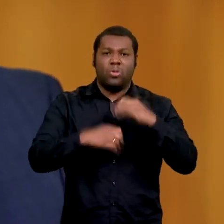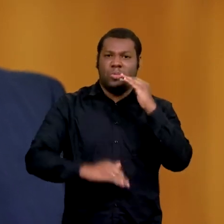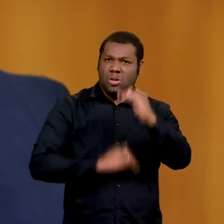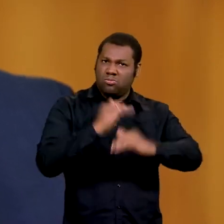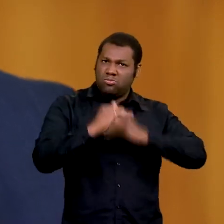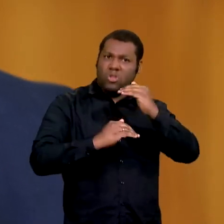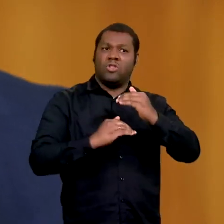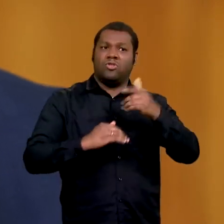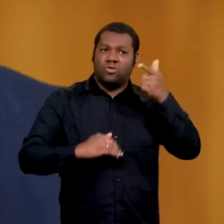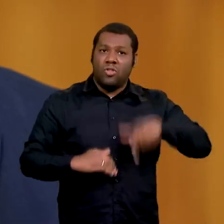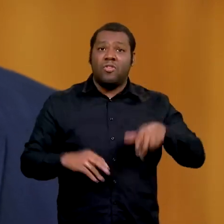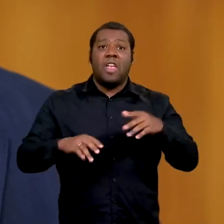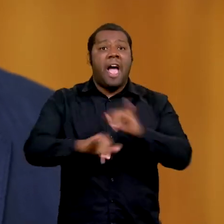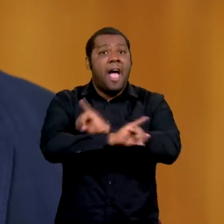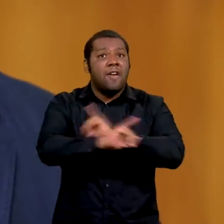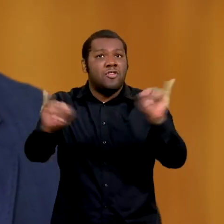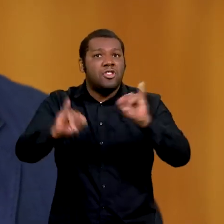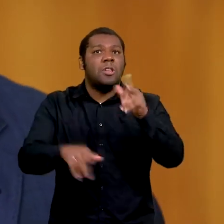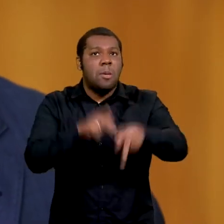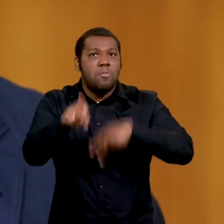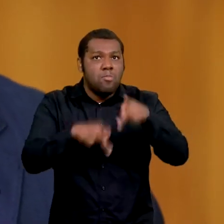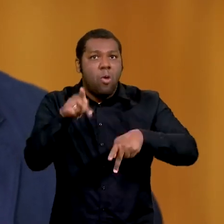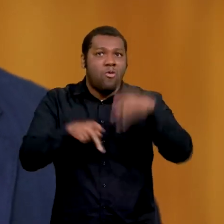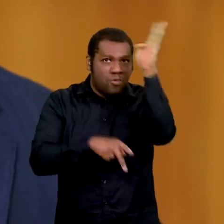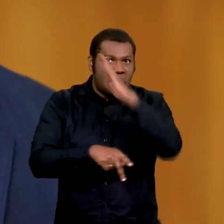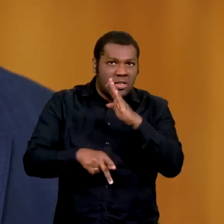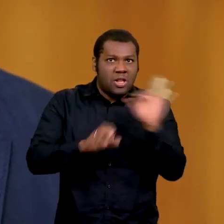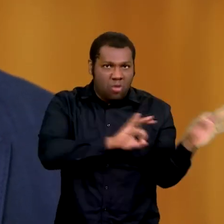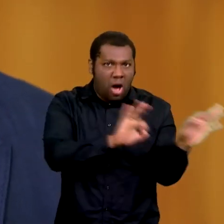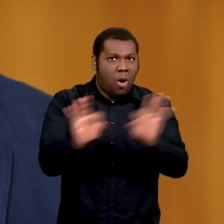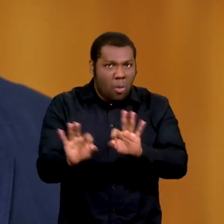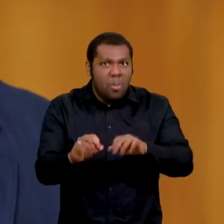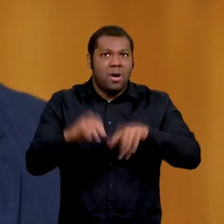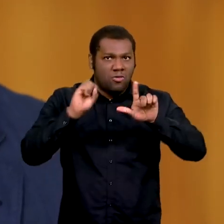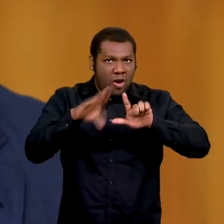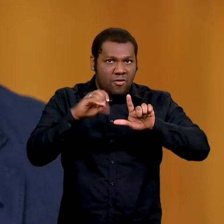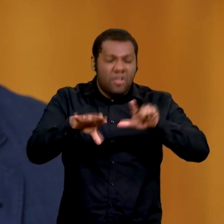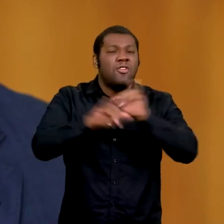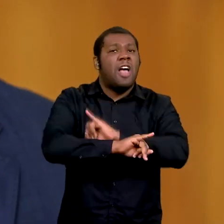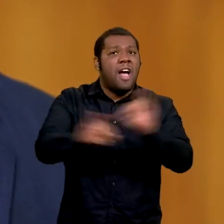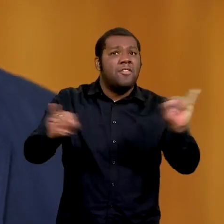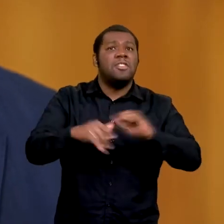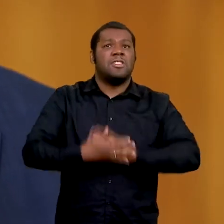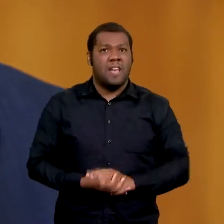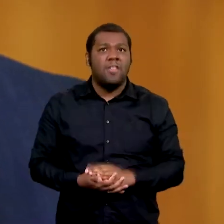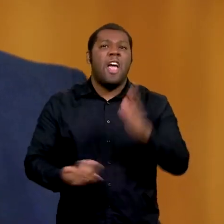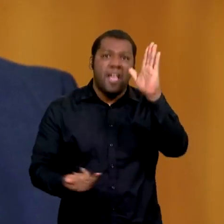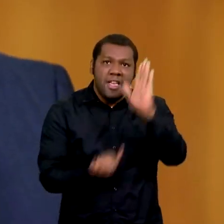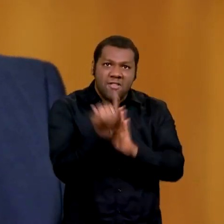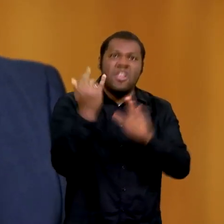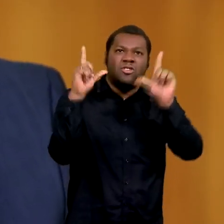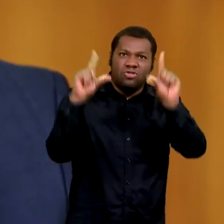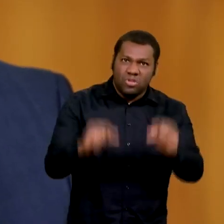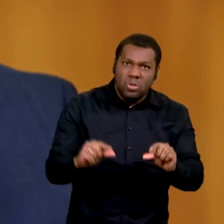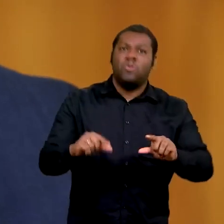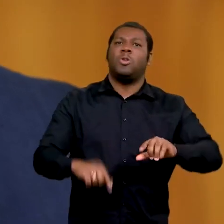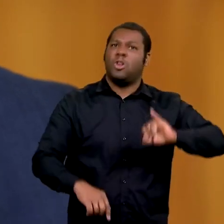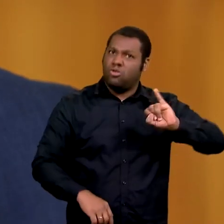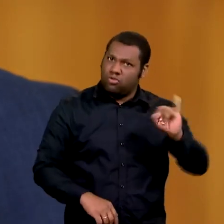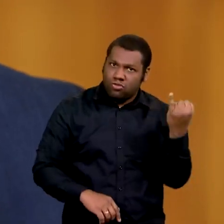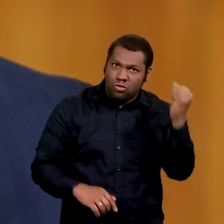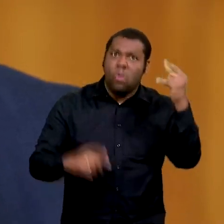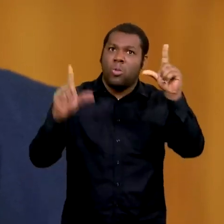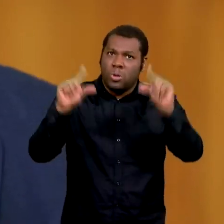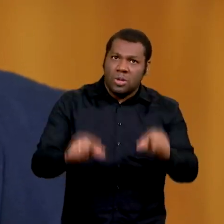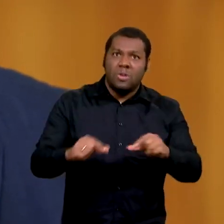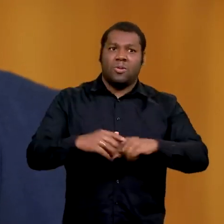cara de quem tá nos assistindo a economia vai voltar a crescer a infração vai continuar caindo sabe o juro vamos ter que baixar